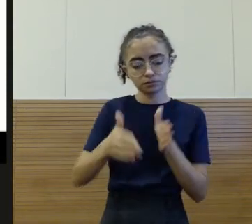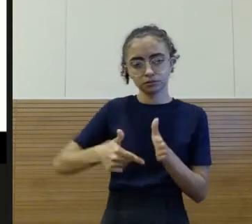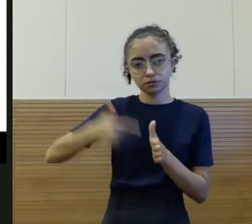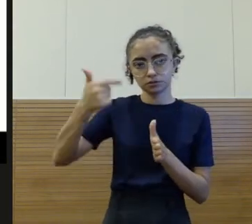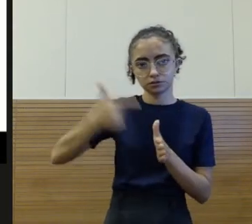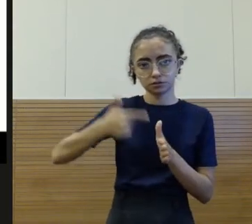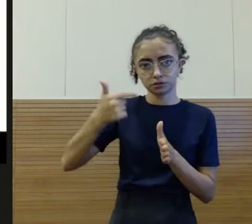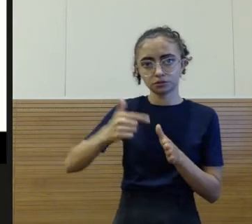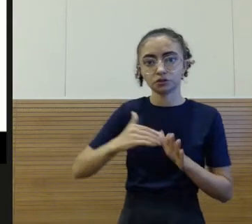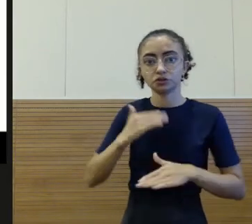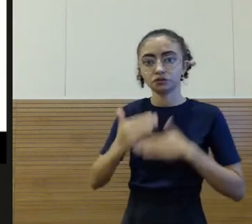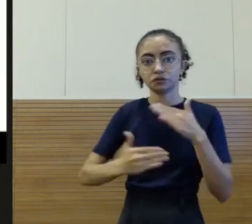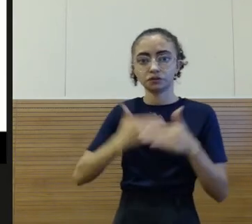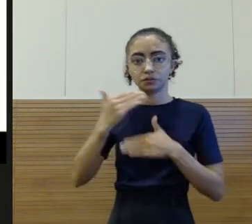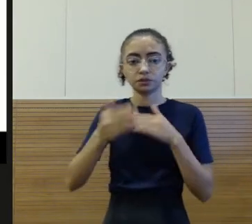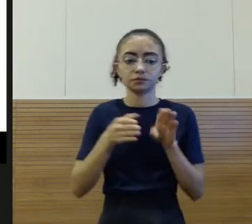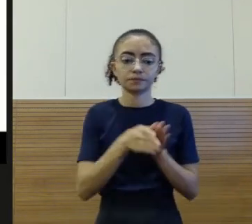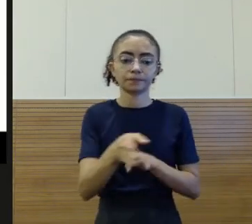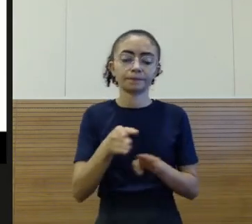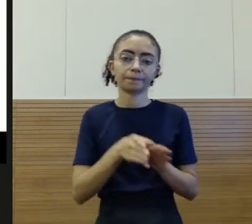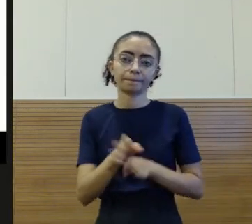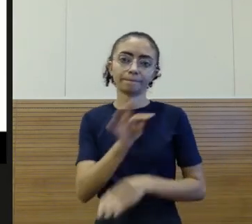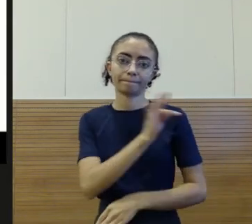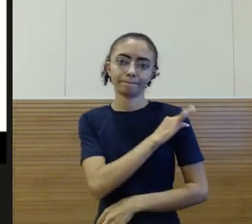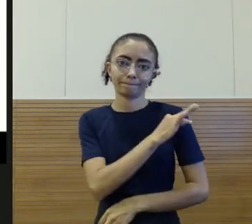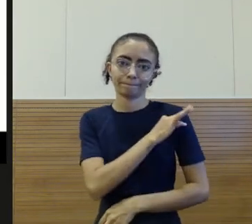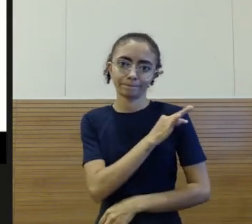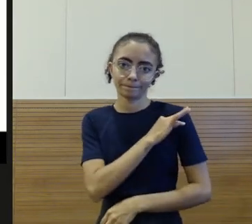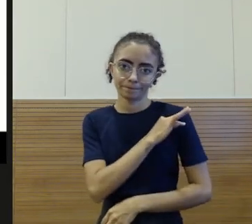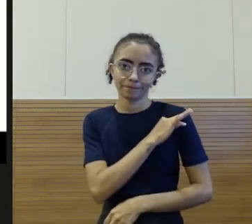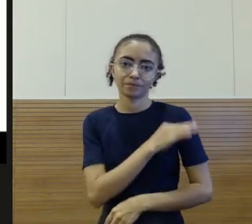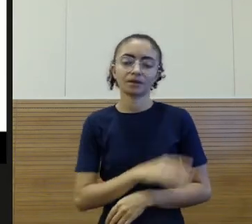desenvolvimento das recomendações técnicas, e nos distancia desse